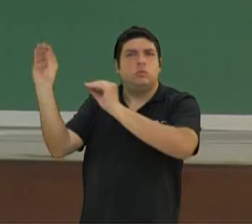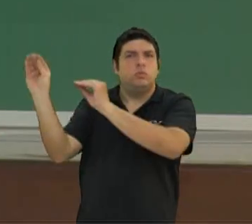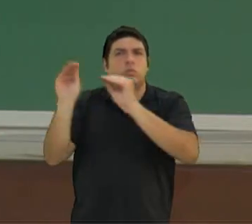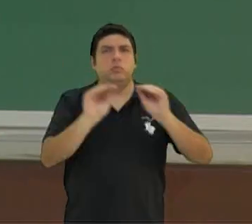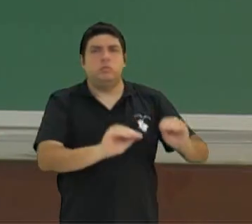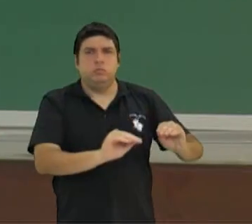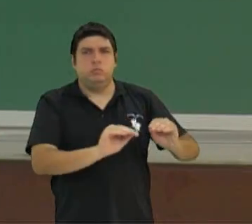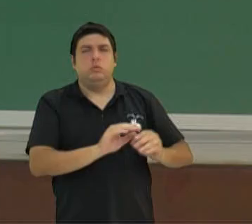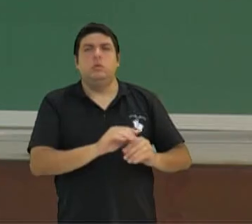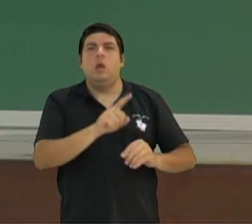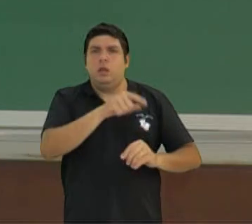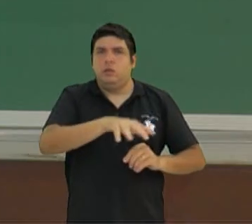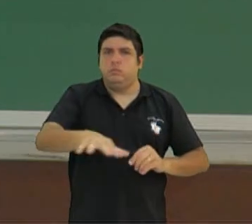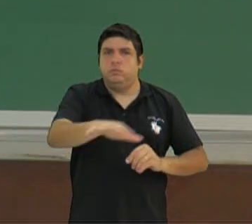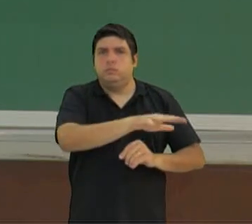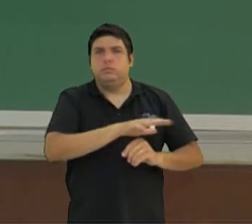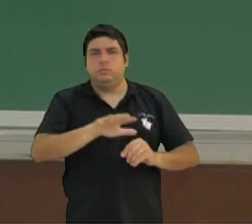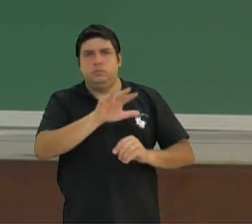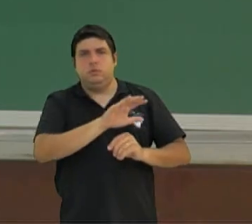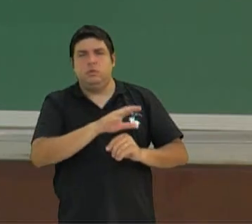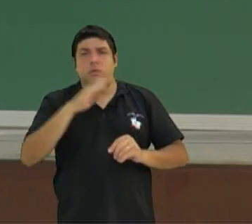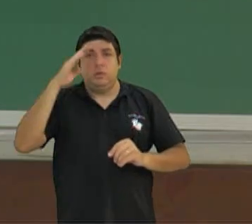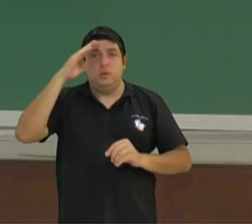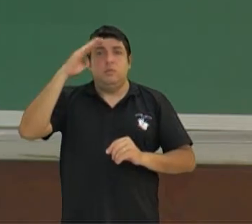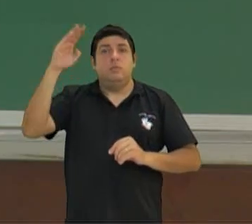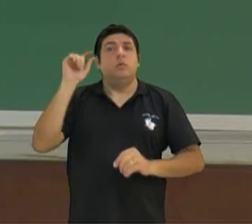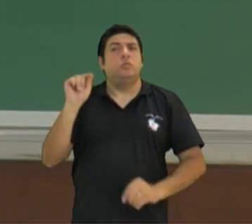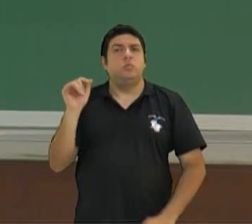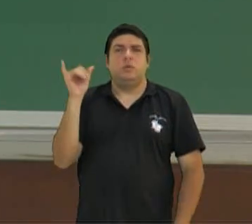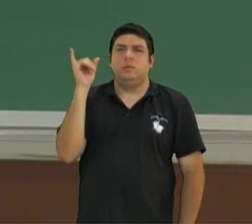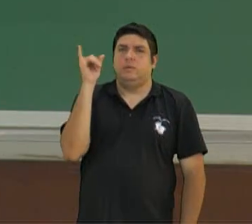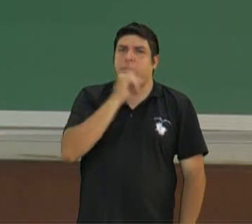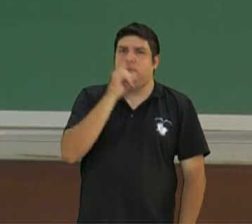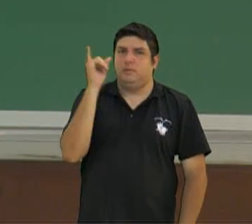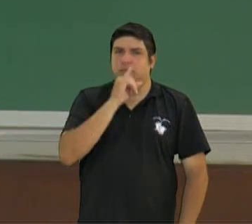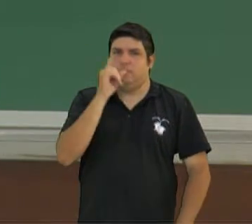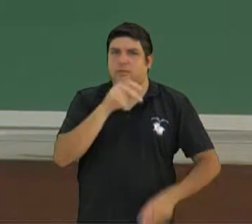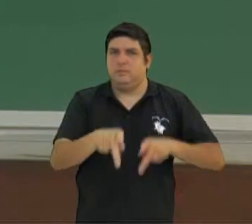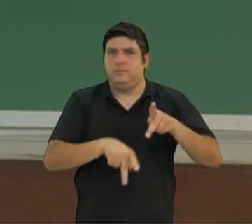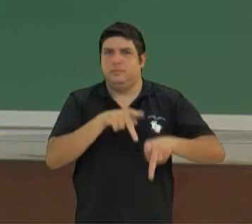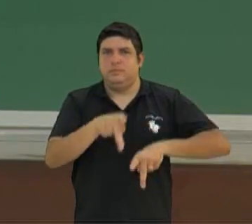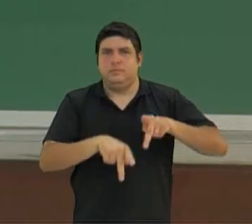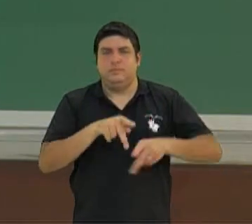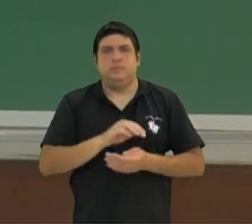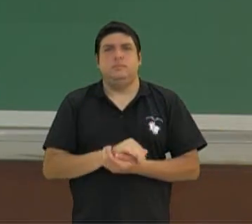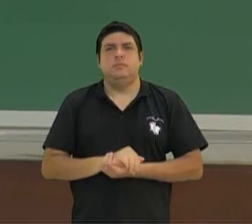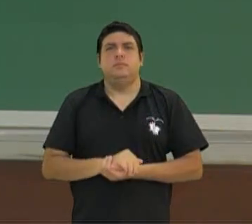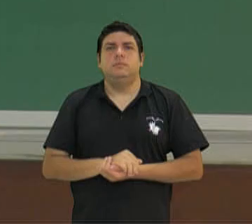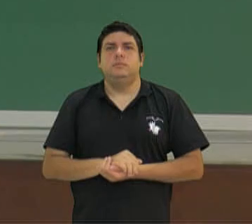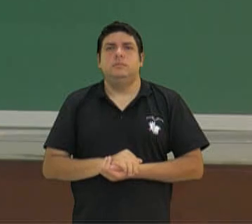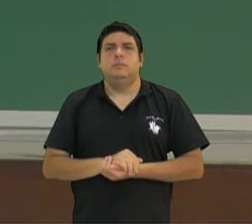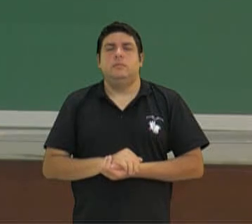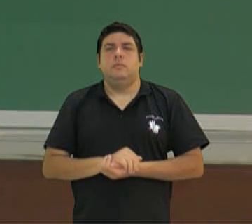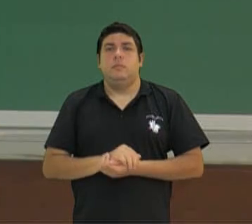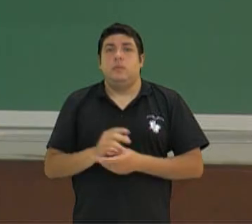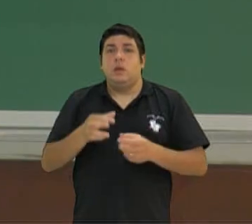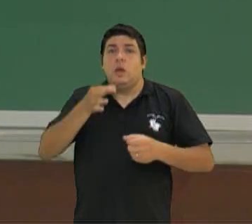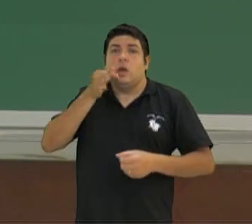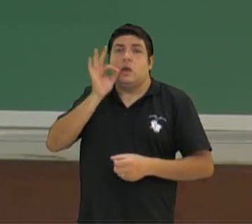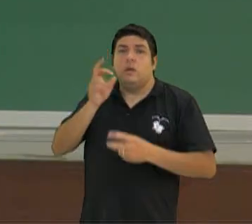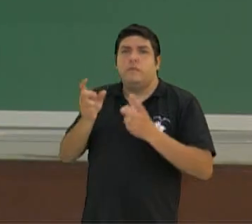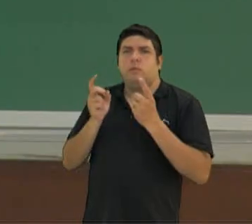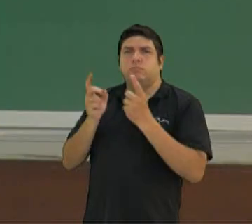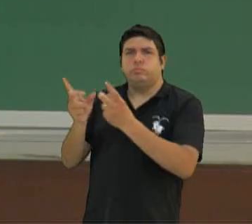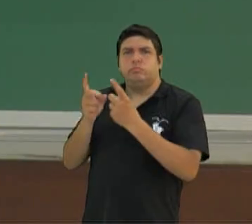também, certo? Principalmente os imigrantes italianos. Além dos lucros obtidos com a produção de café, teve